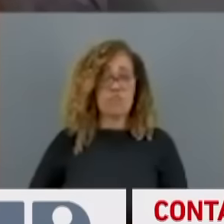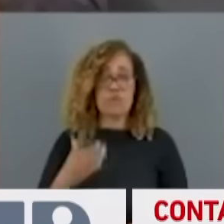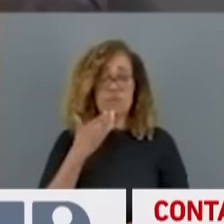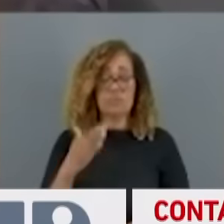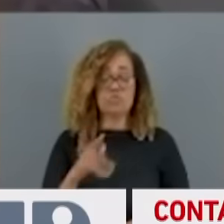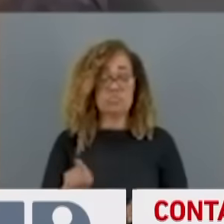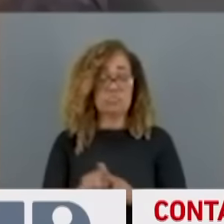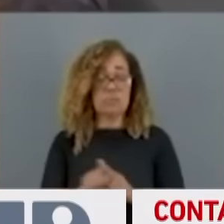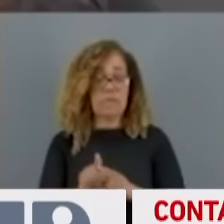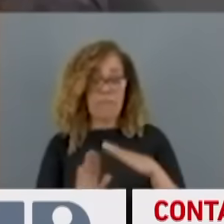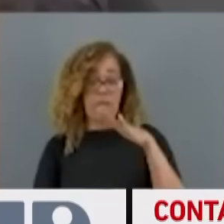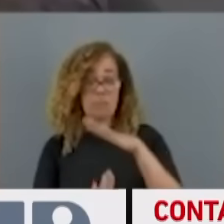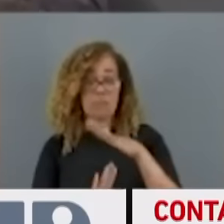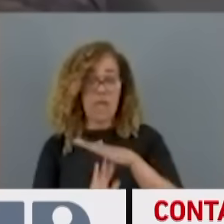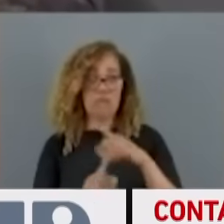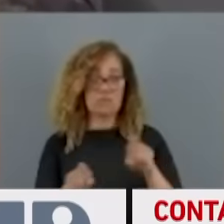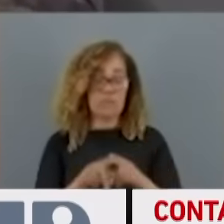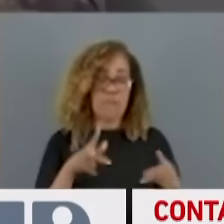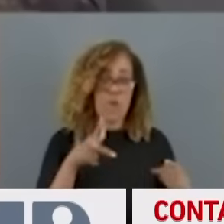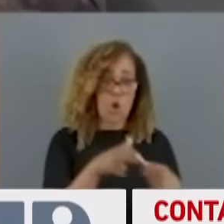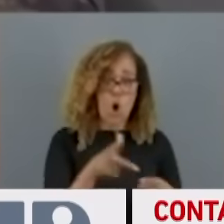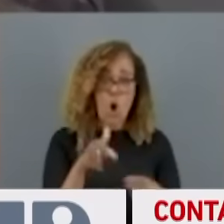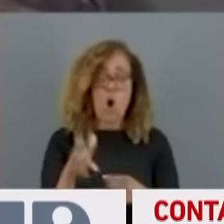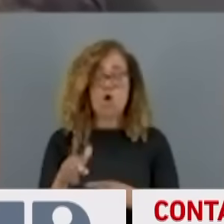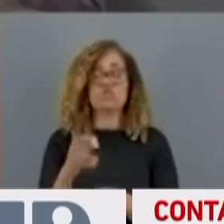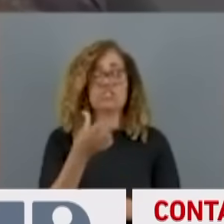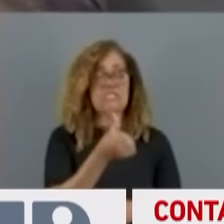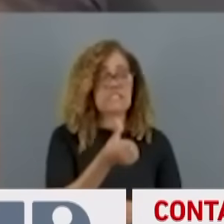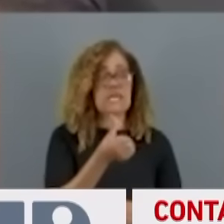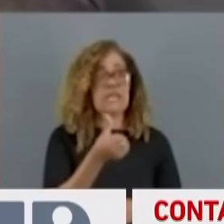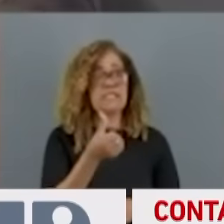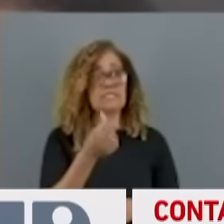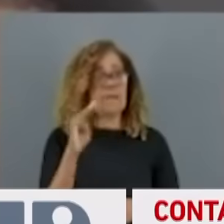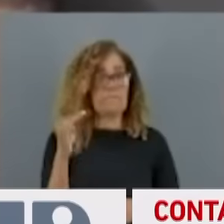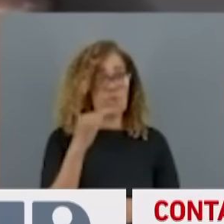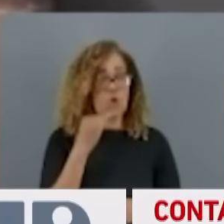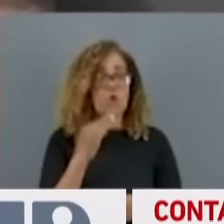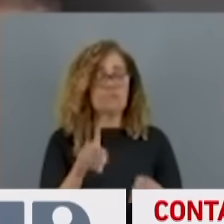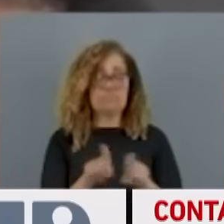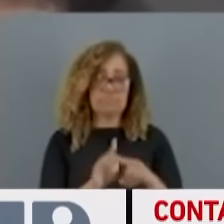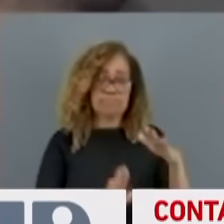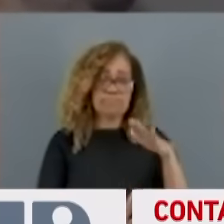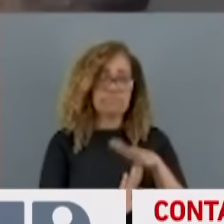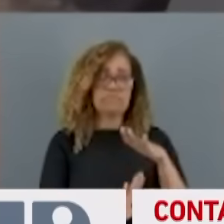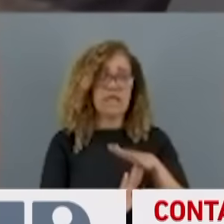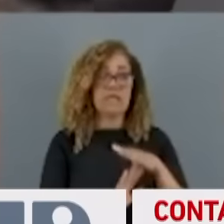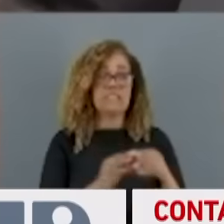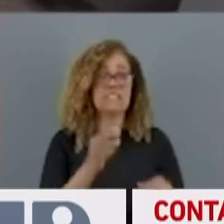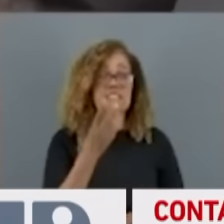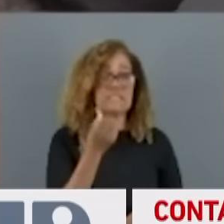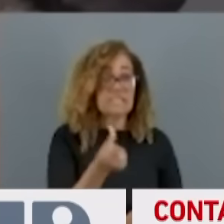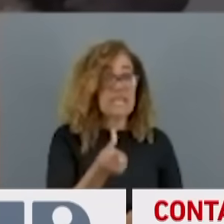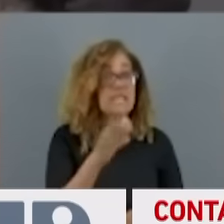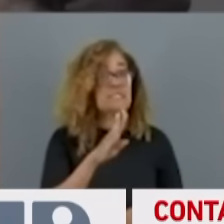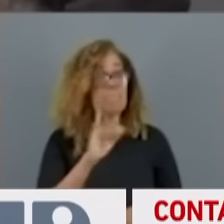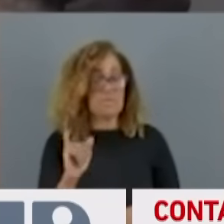teto de corte nos recursos do PAC de 6 milhões. Esse teto a gente... 6 bilhões, né? Lógico,